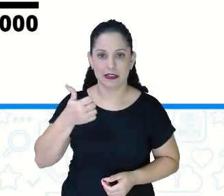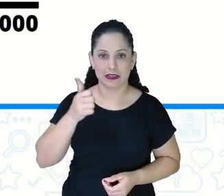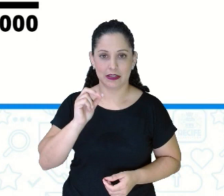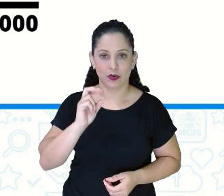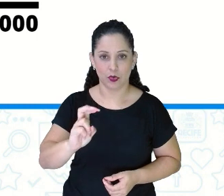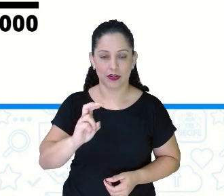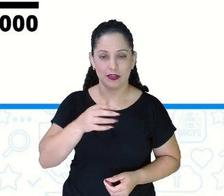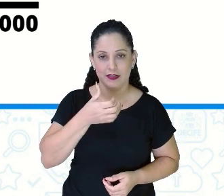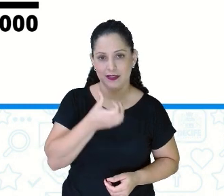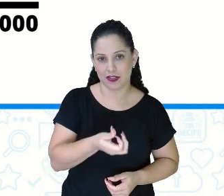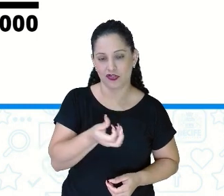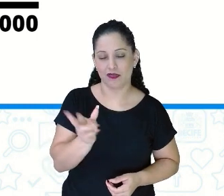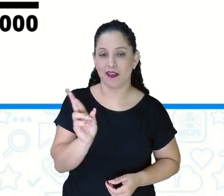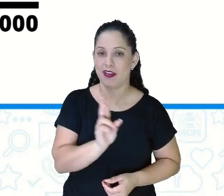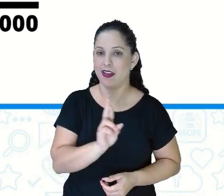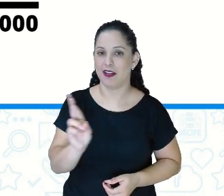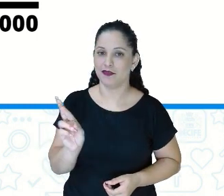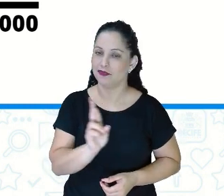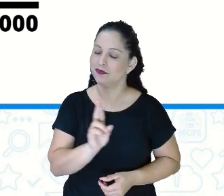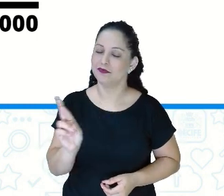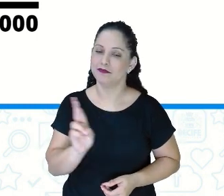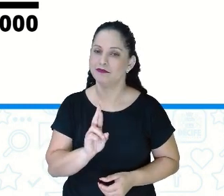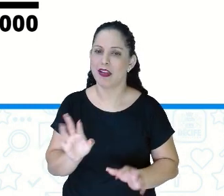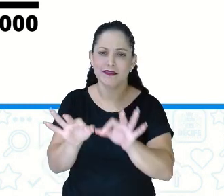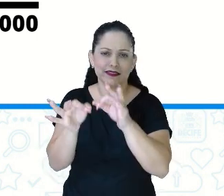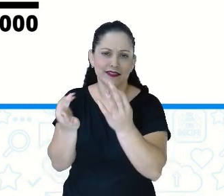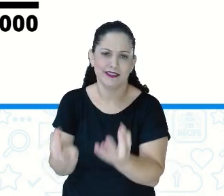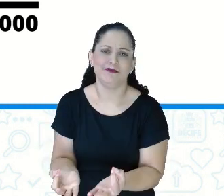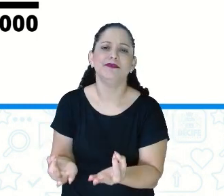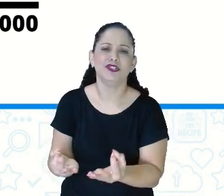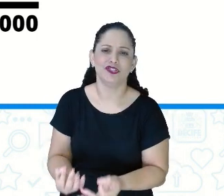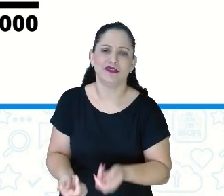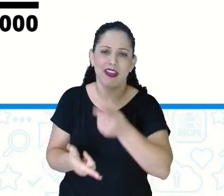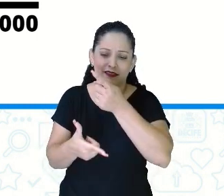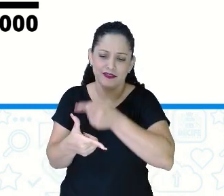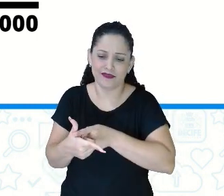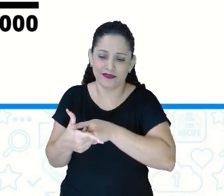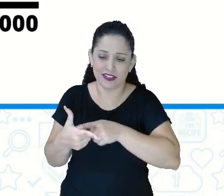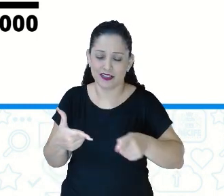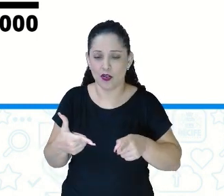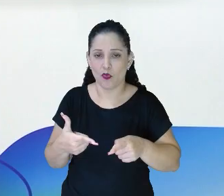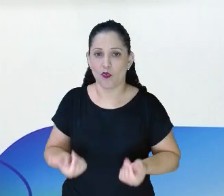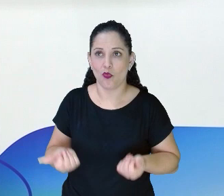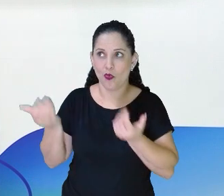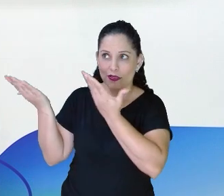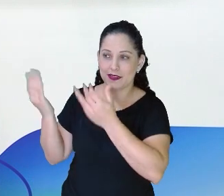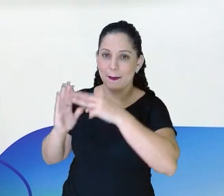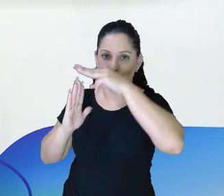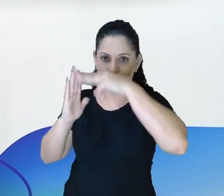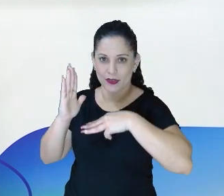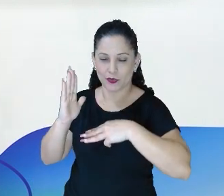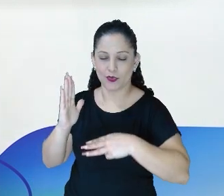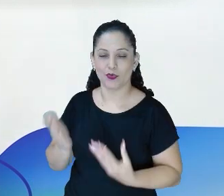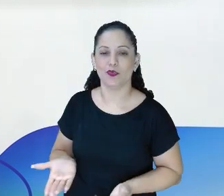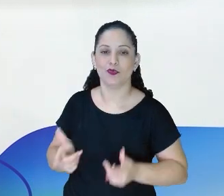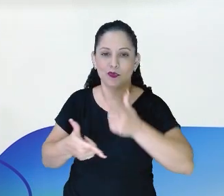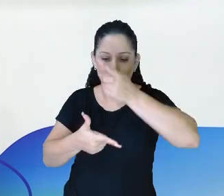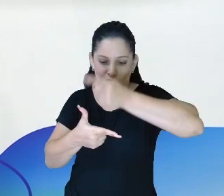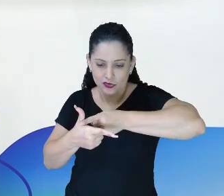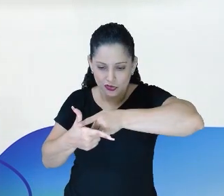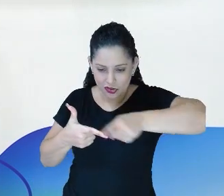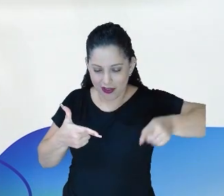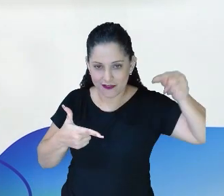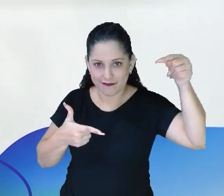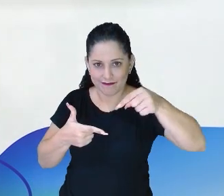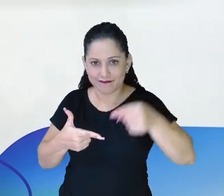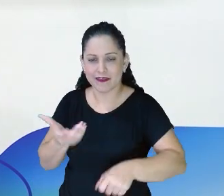R$156. Eu fazendo uma divisão simples assim com o meu método chave. Não esquece, vai treinando com os